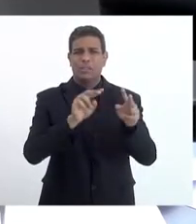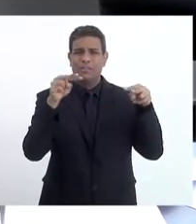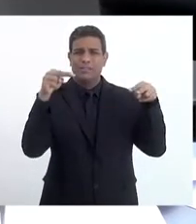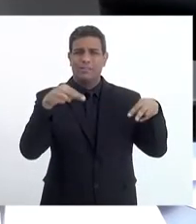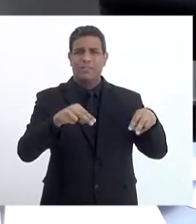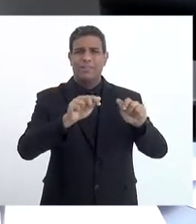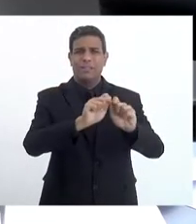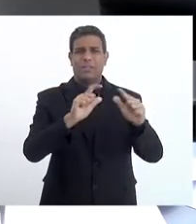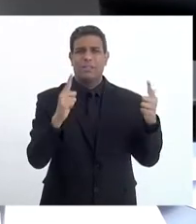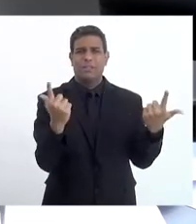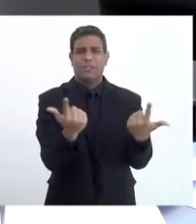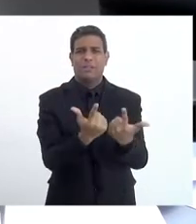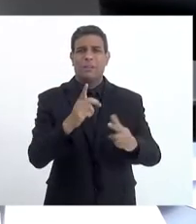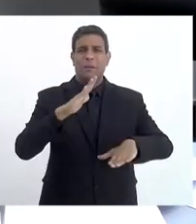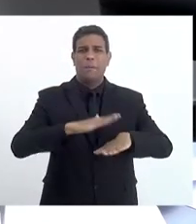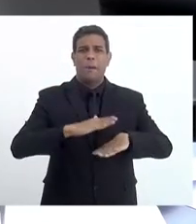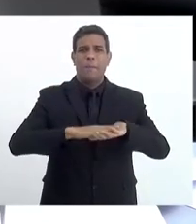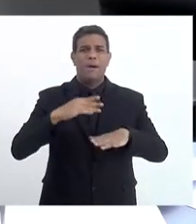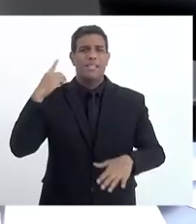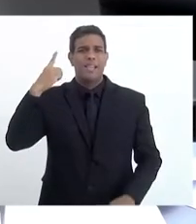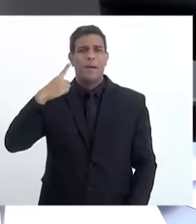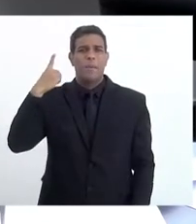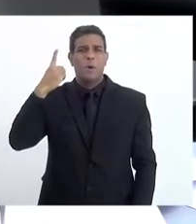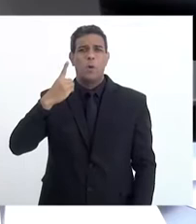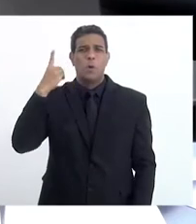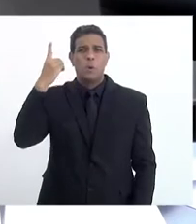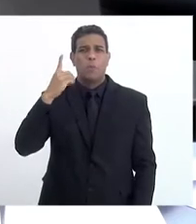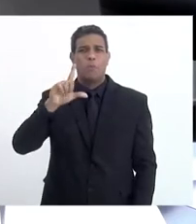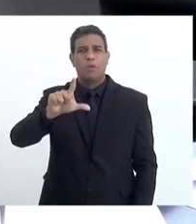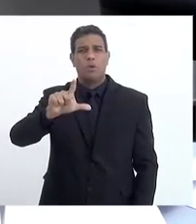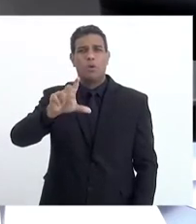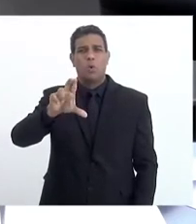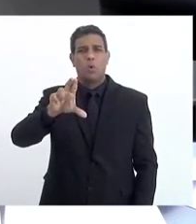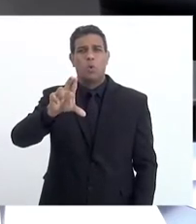casa de autoria da deputada Lucinha.